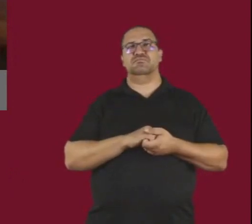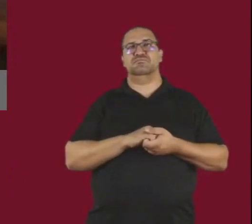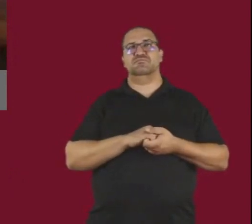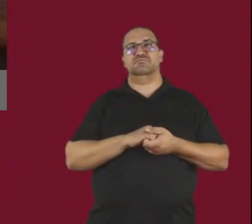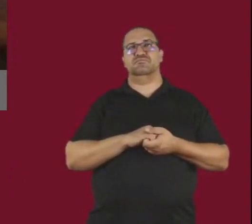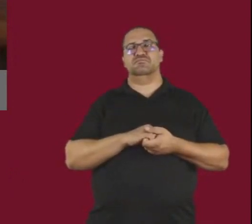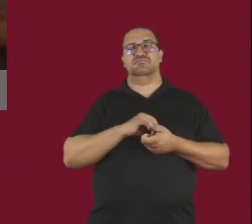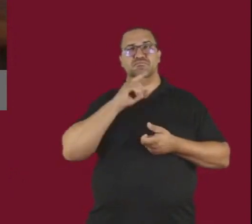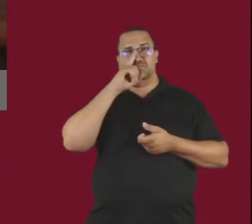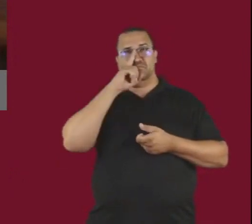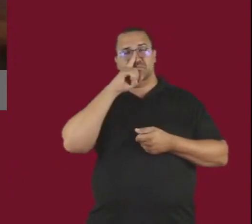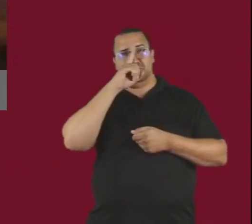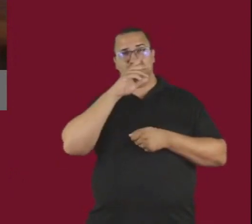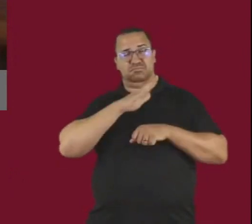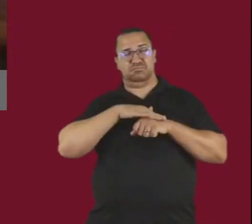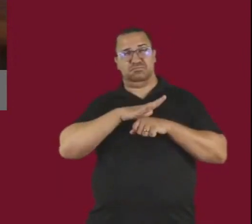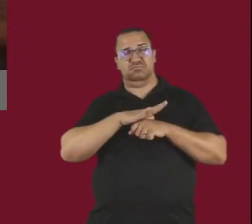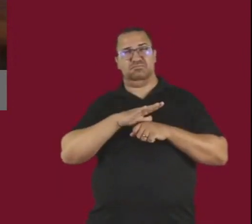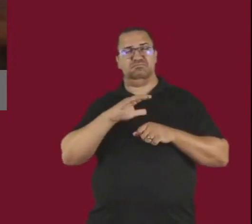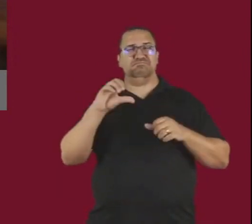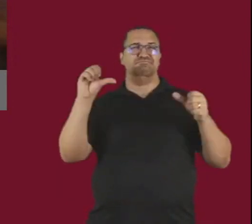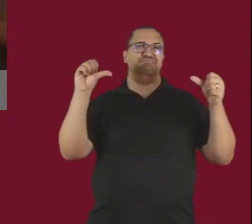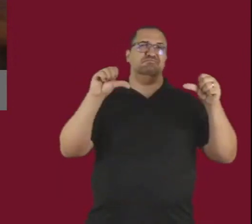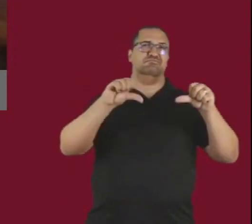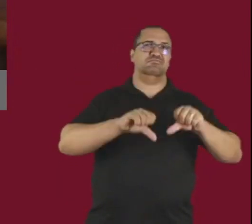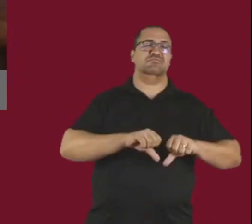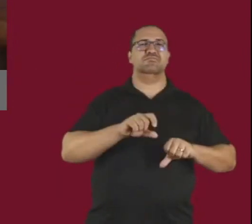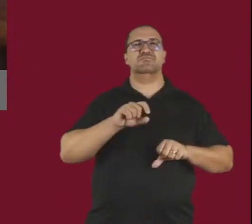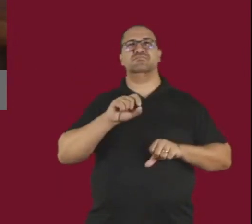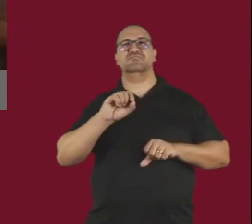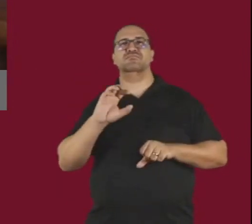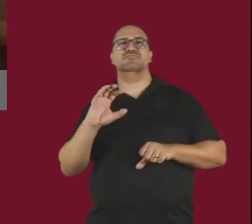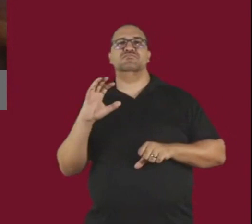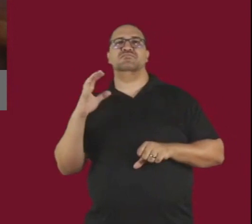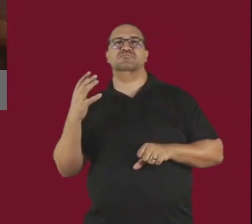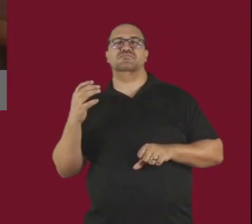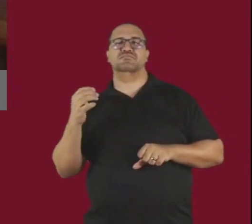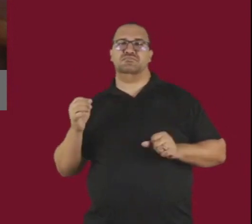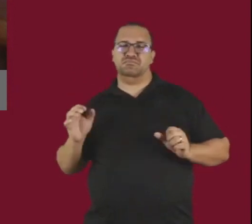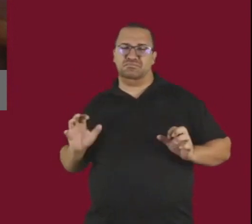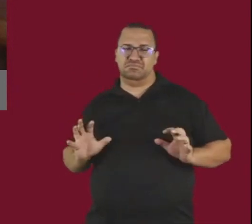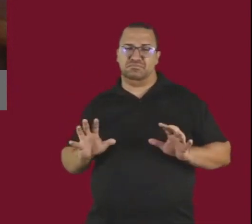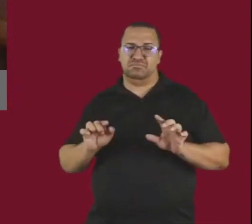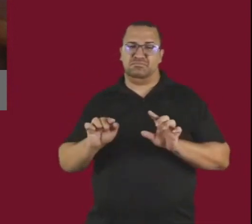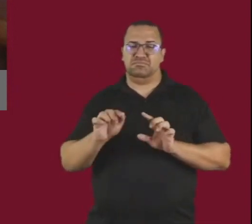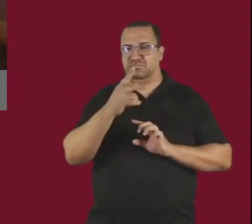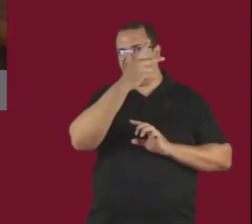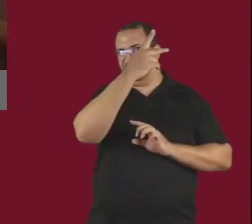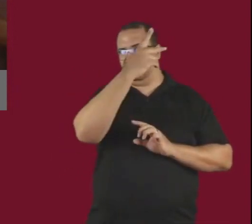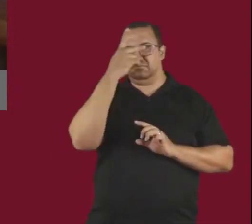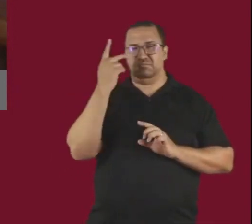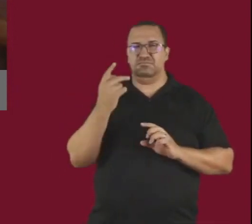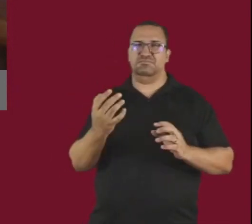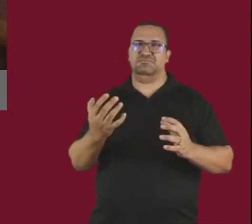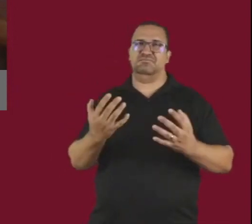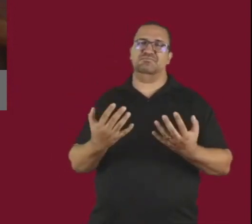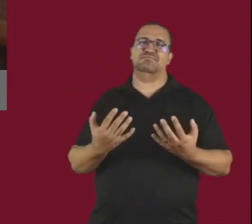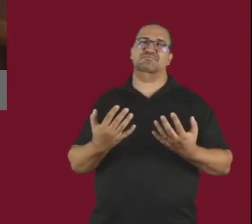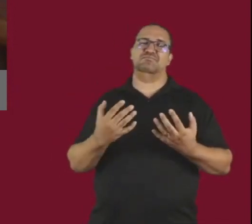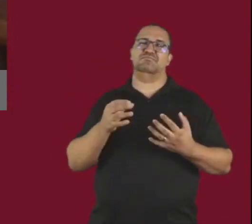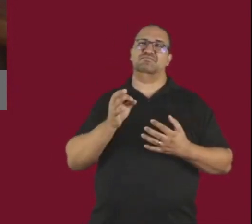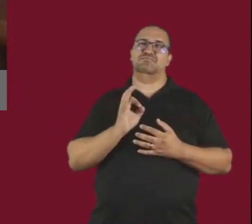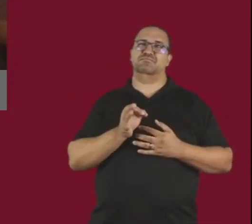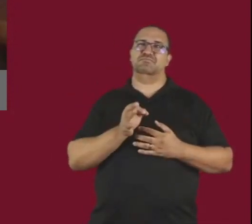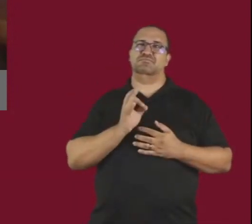perigoso, seja o que alcança a maioria das pessoas, mesmo as pessoas que têm certeza de que não